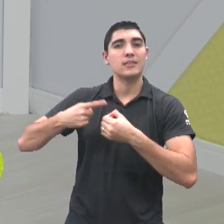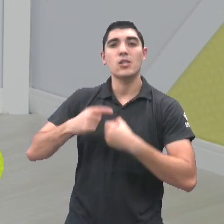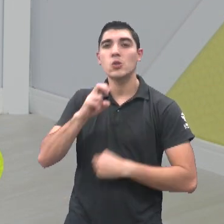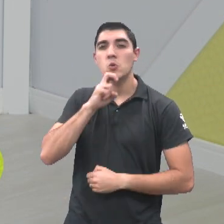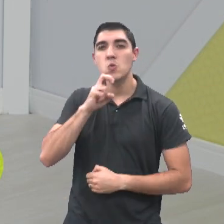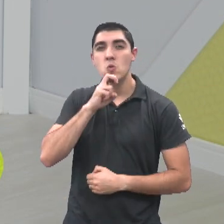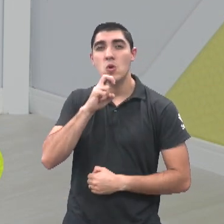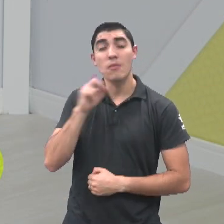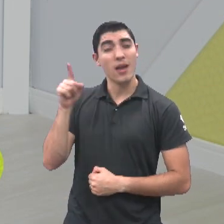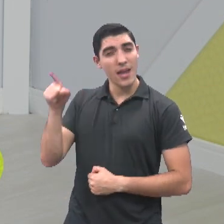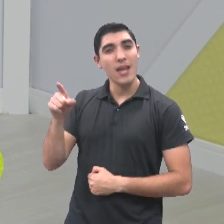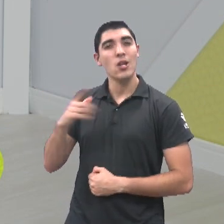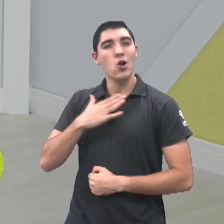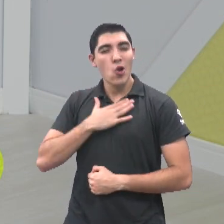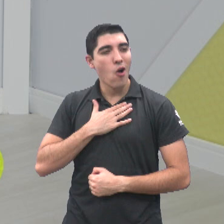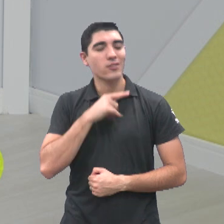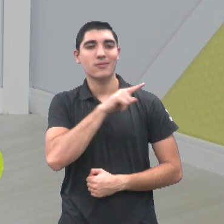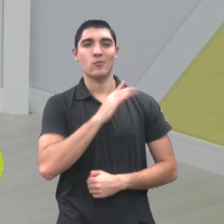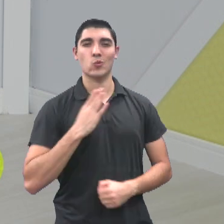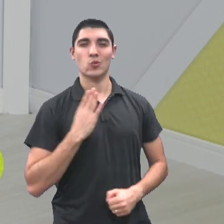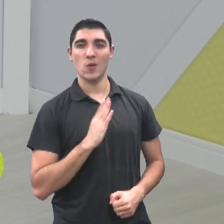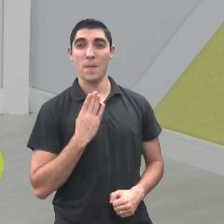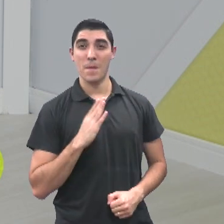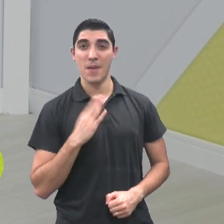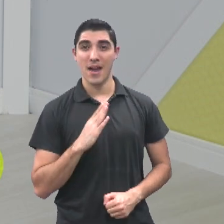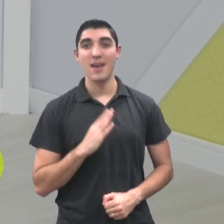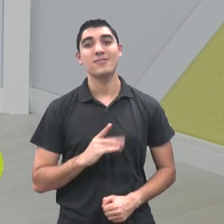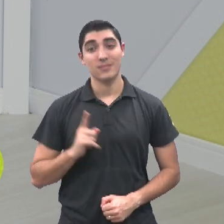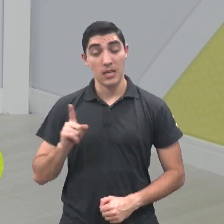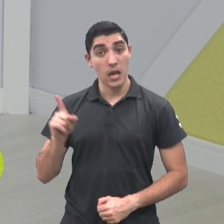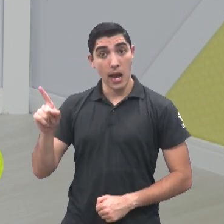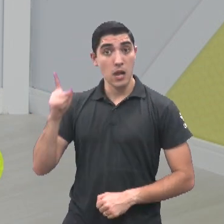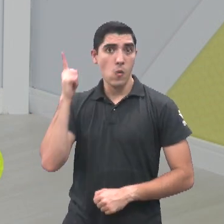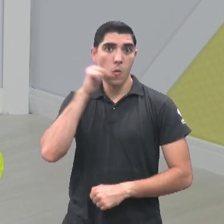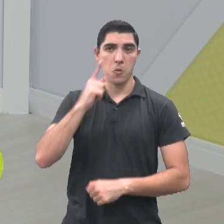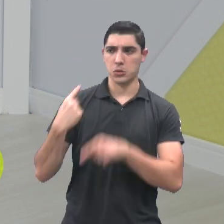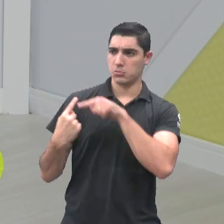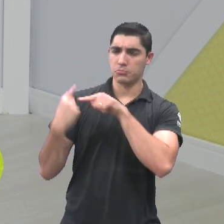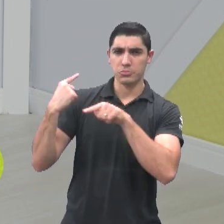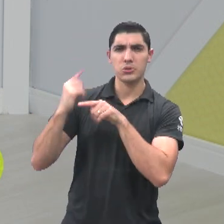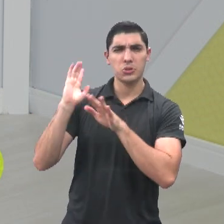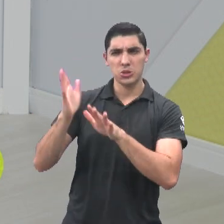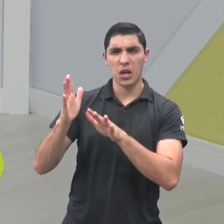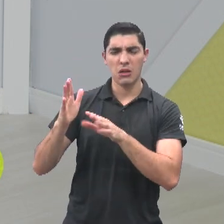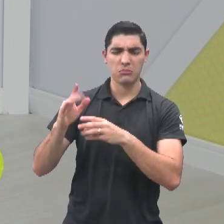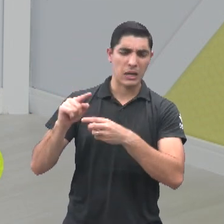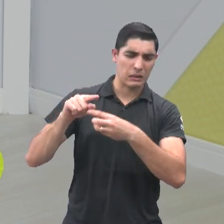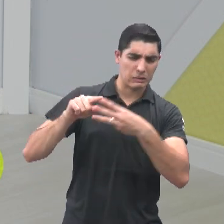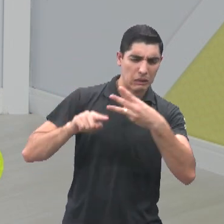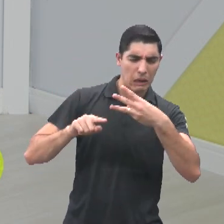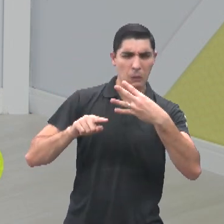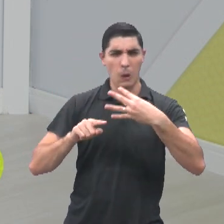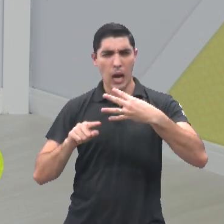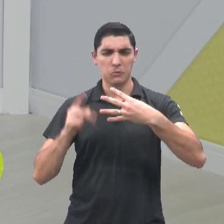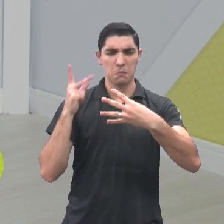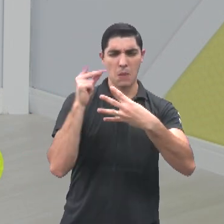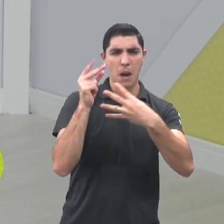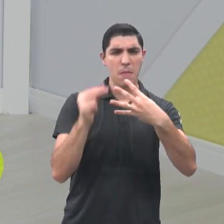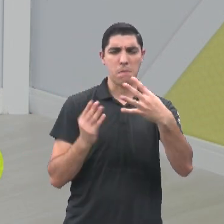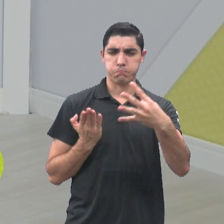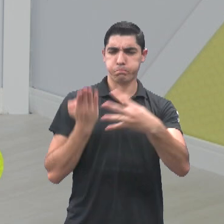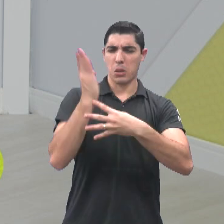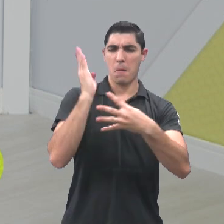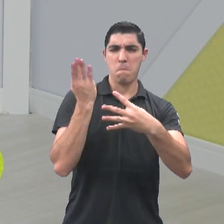identificação com o time do São Bento de Sorocaba. Um dos últimos acessos dele, ele tem vários, tem uns 3 ou 4 acessos com o São Bento de Sorocaba